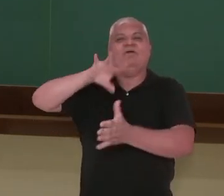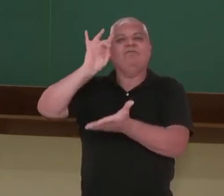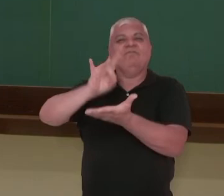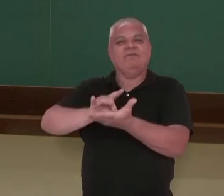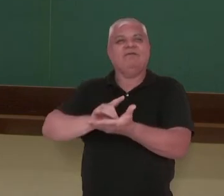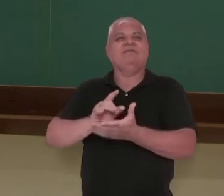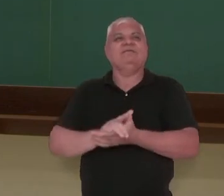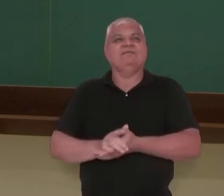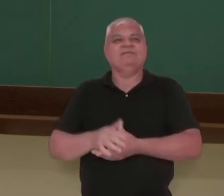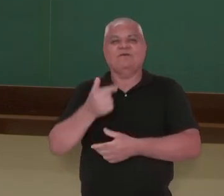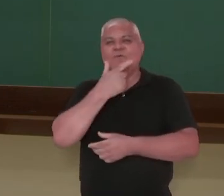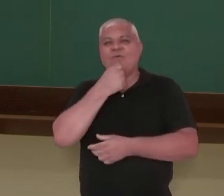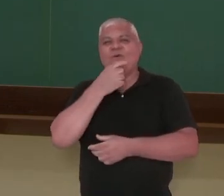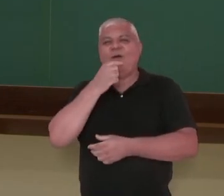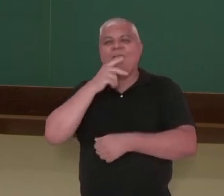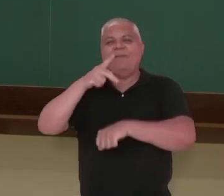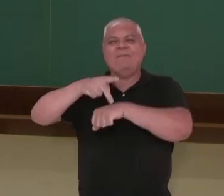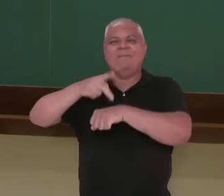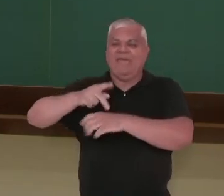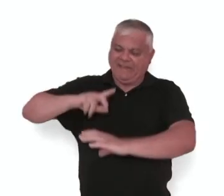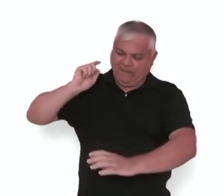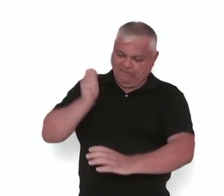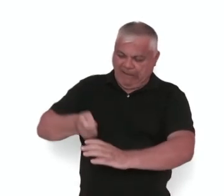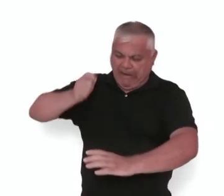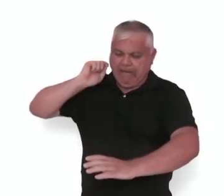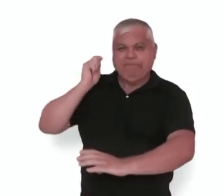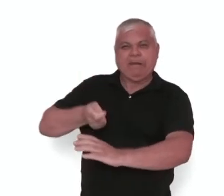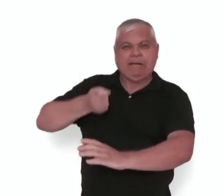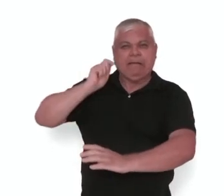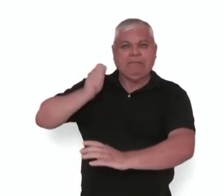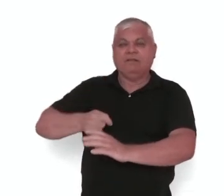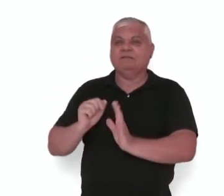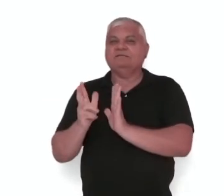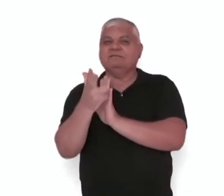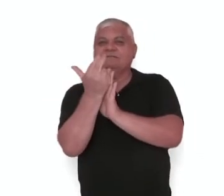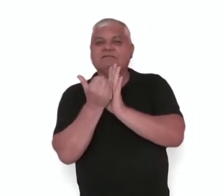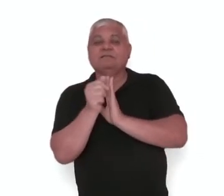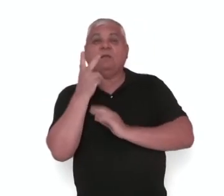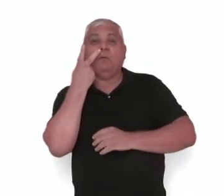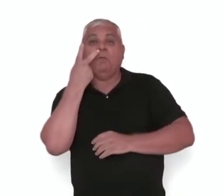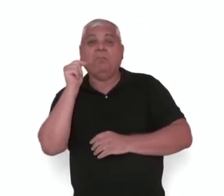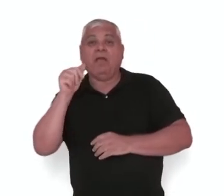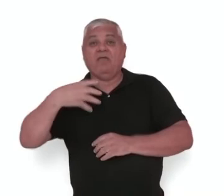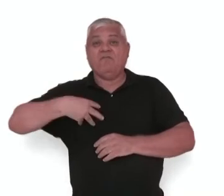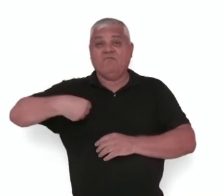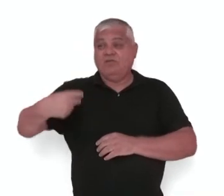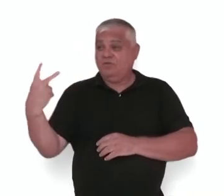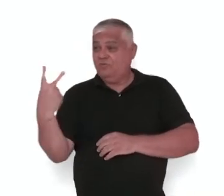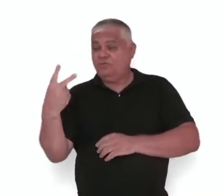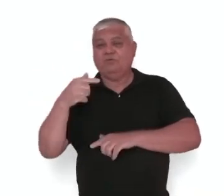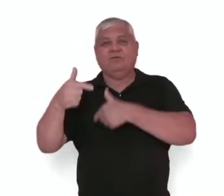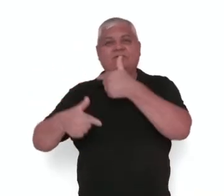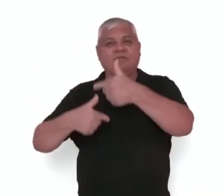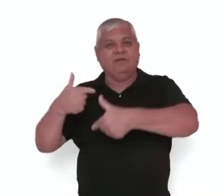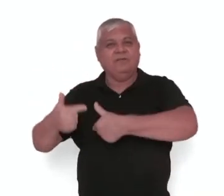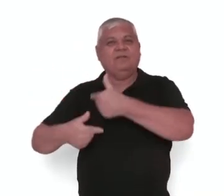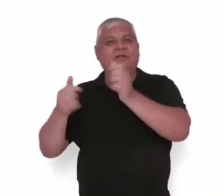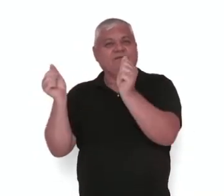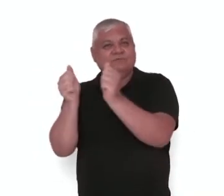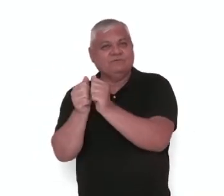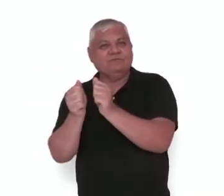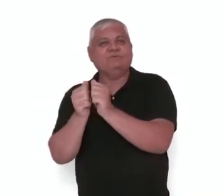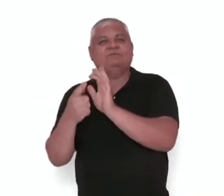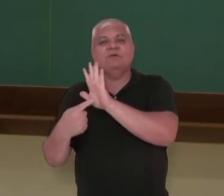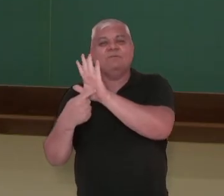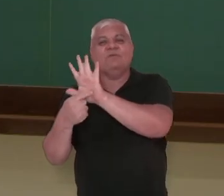pintura. Tem essa obra aqui, Quebradores de Pedra, de Gustave Courbet, é a retratação do pai e filho, fazendo exatamente o trabalho, então está